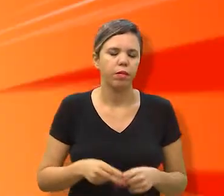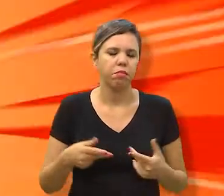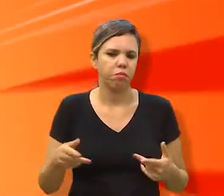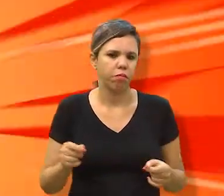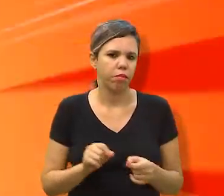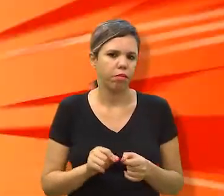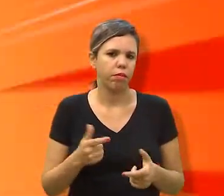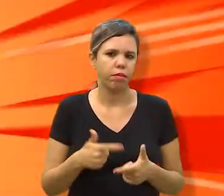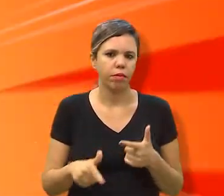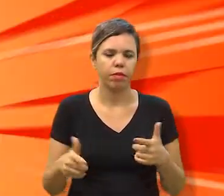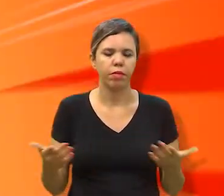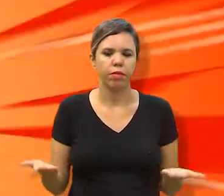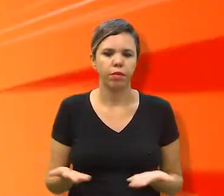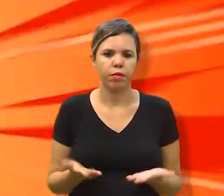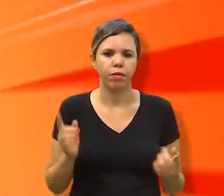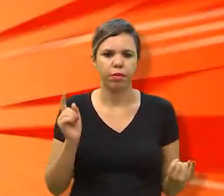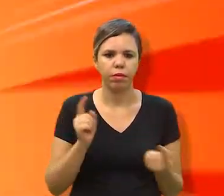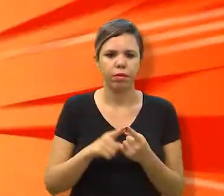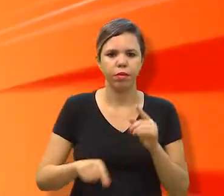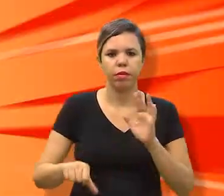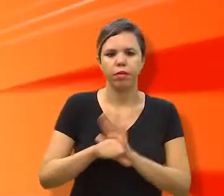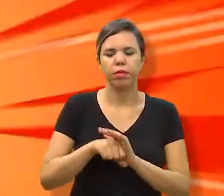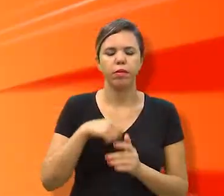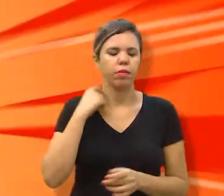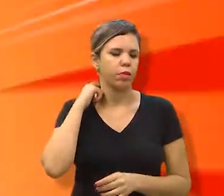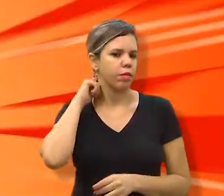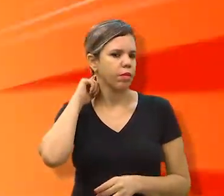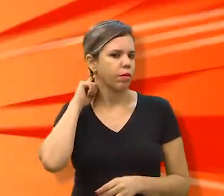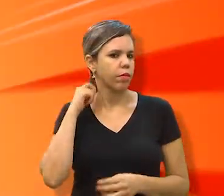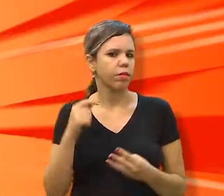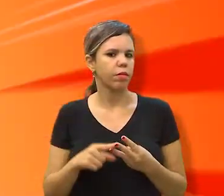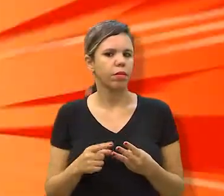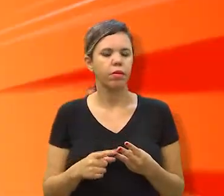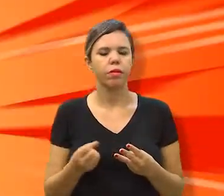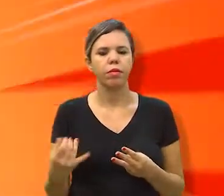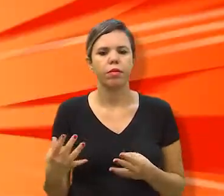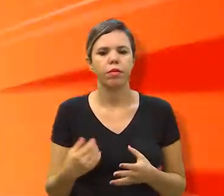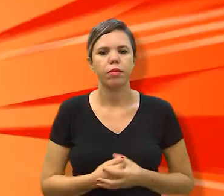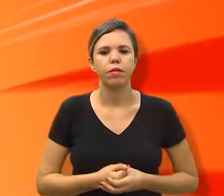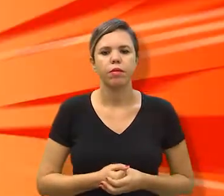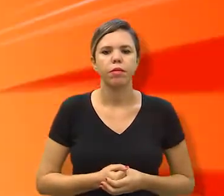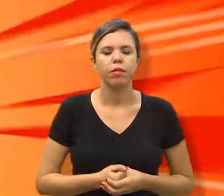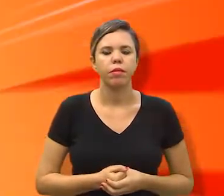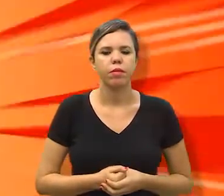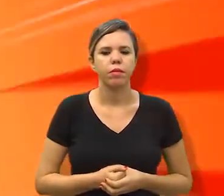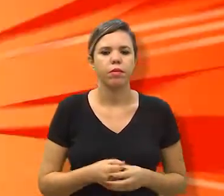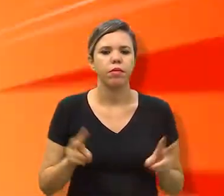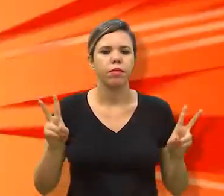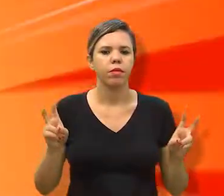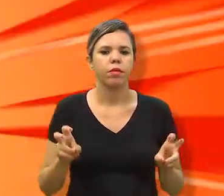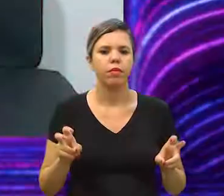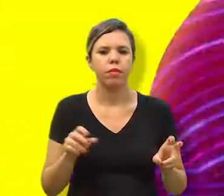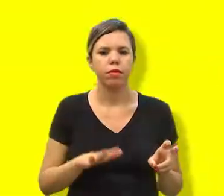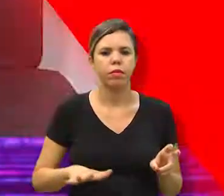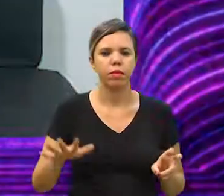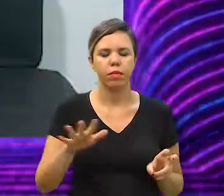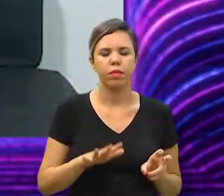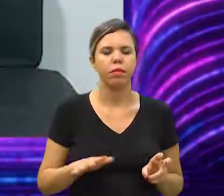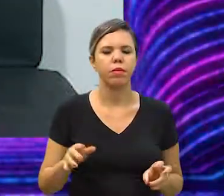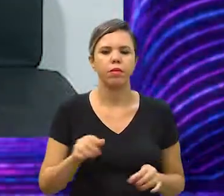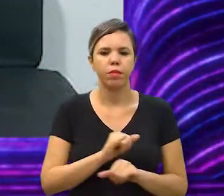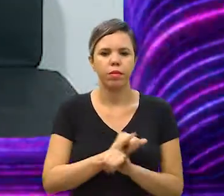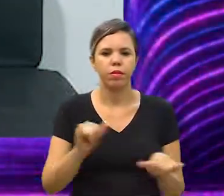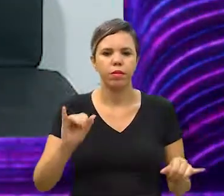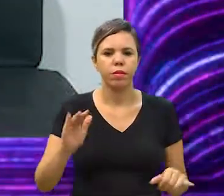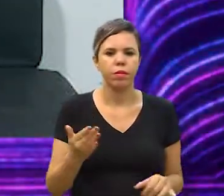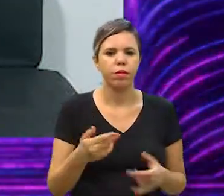coisas mais atuais nesse sentido do crime e tal. E nesse terceiro volume a gente tentou abordar a parte das fake